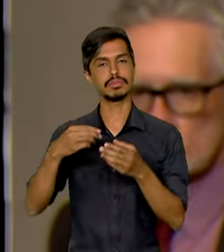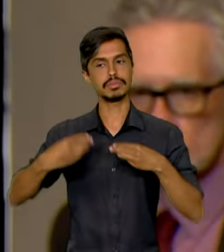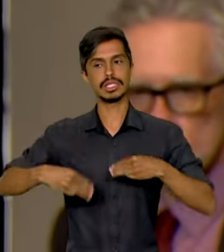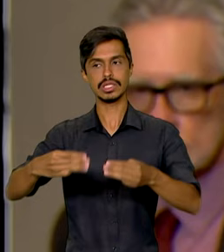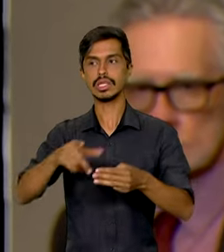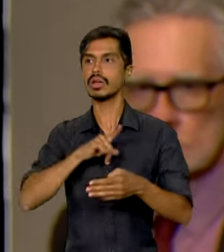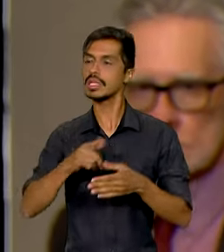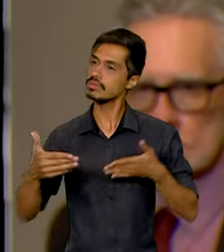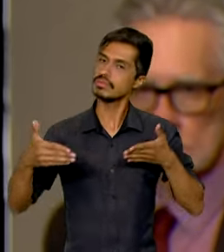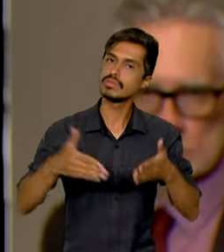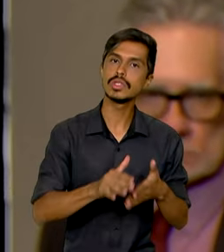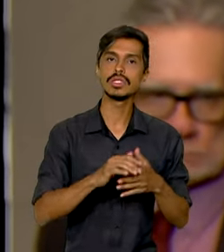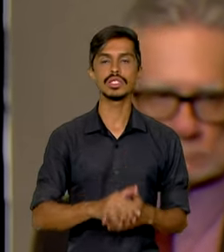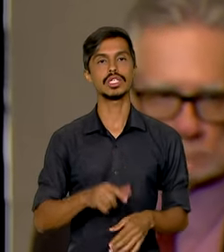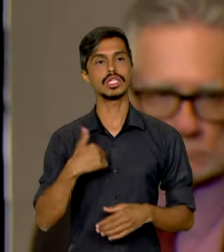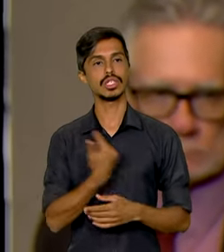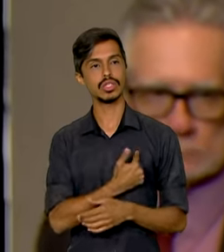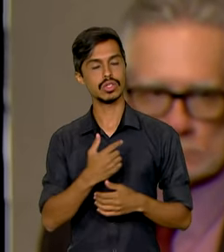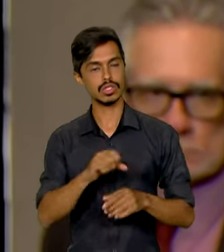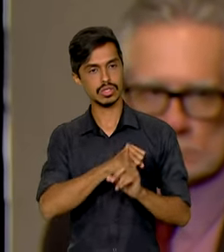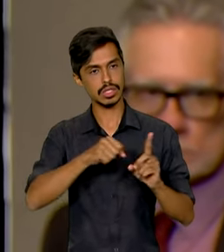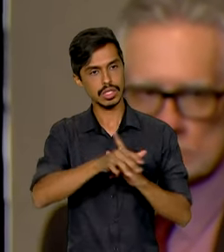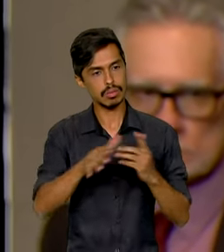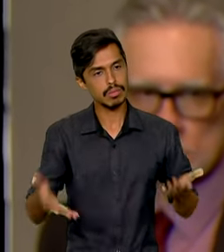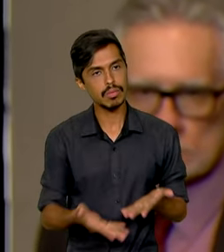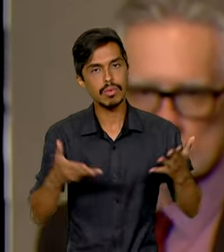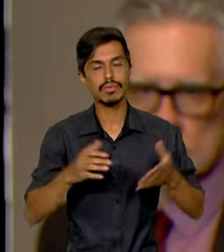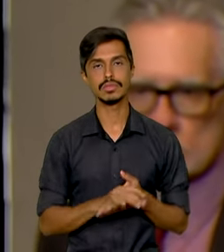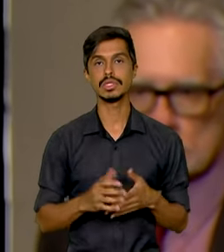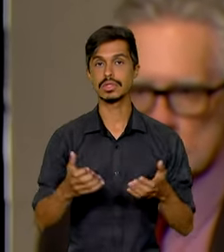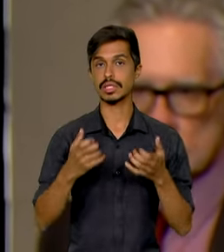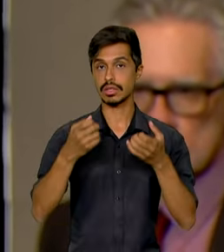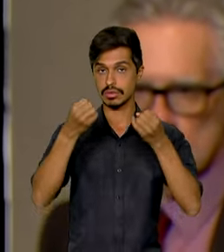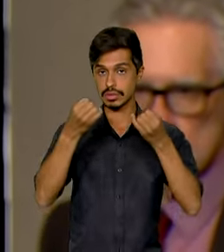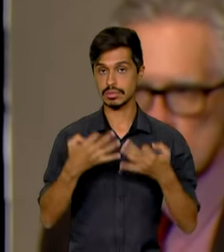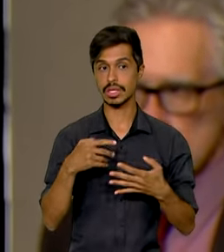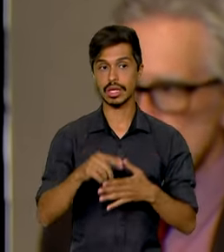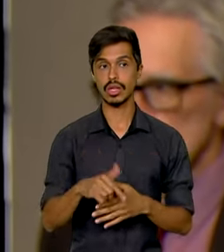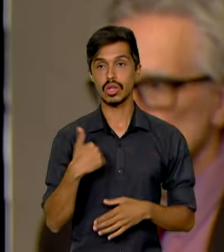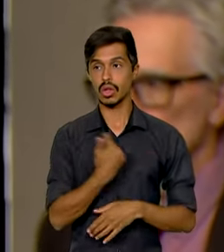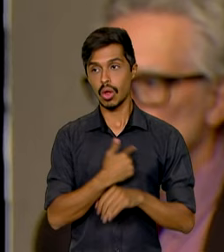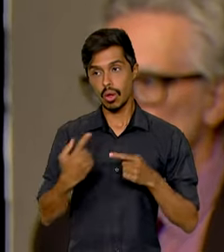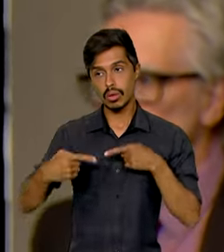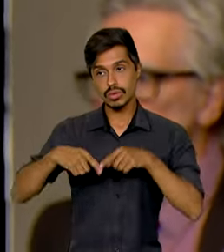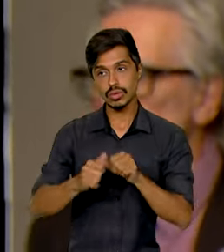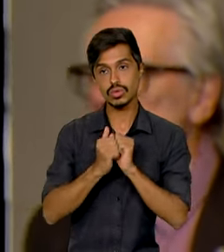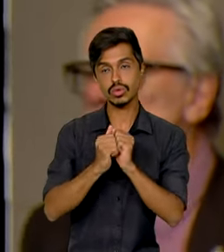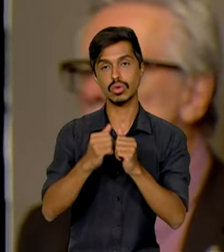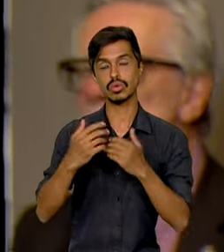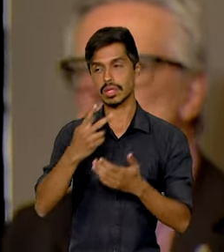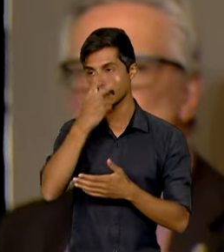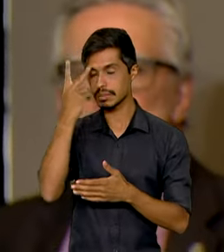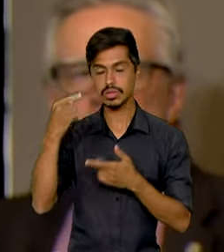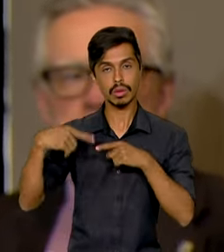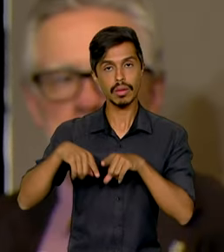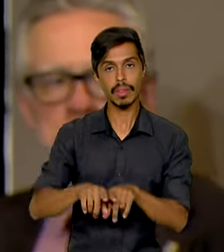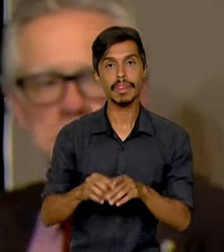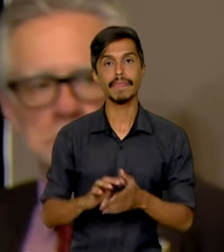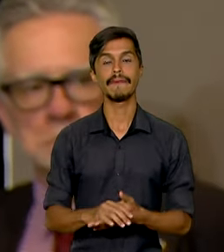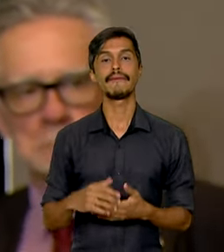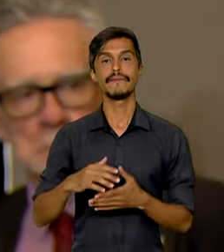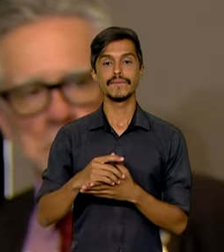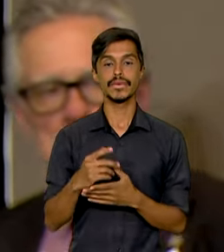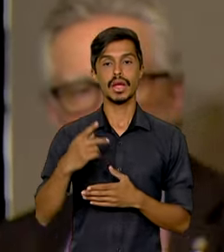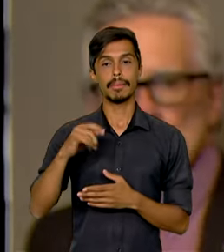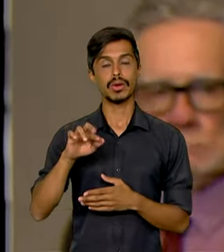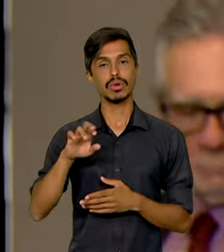impactos exponenciais para a nossa sociedade. Gostaria de mencionar que, em cooperação com nossos parceiros, a Procuradoria Nacional de Defesa